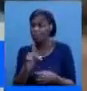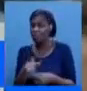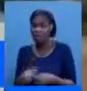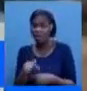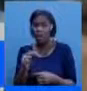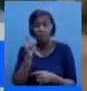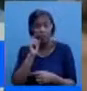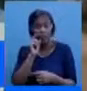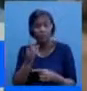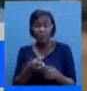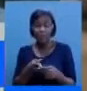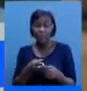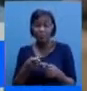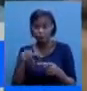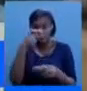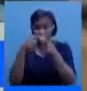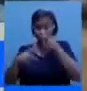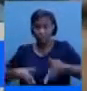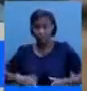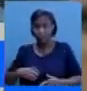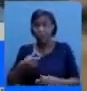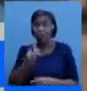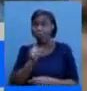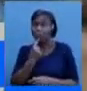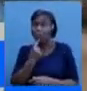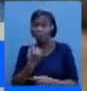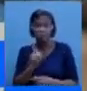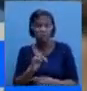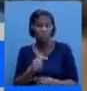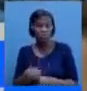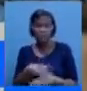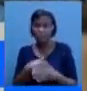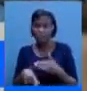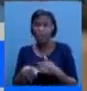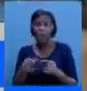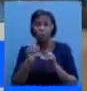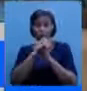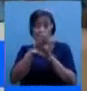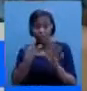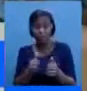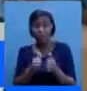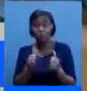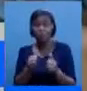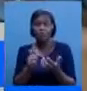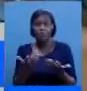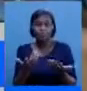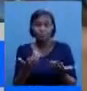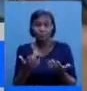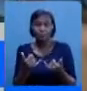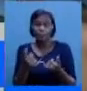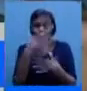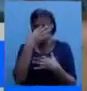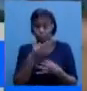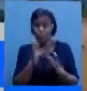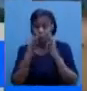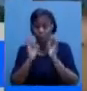a salvaguardar os interesses dos cabo-verdianos, entende que não está a ser feita com transparência, com lisura e com o rigor